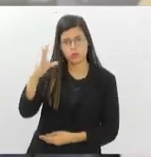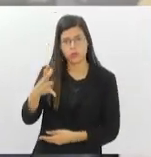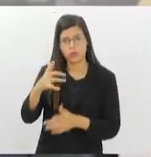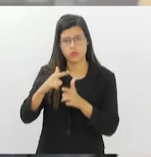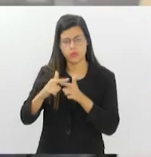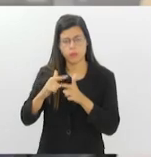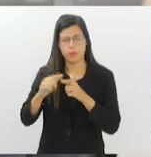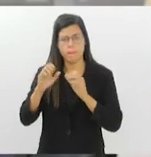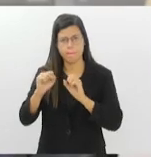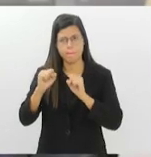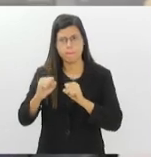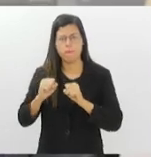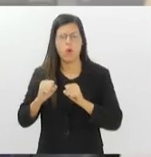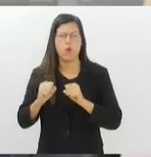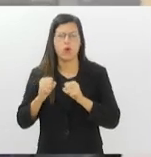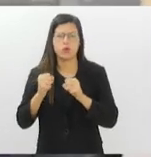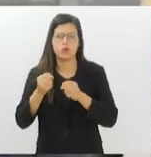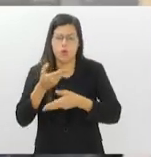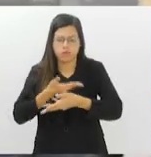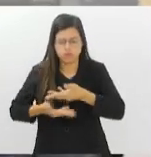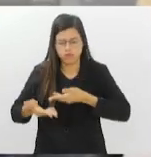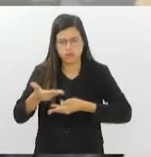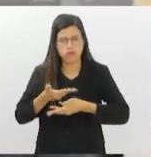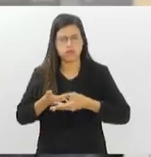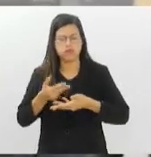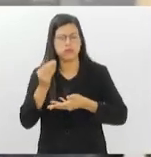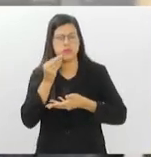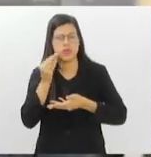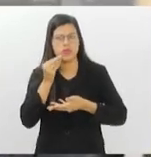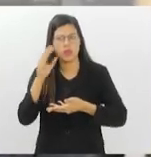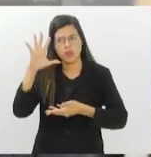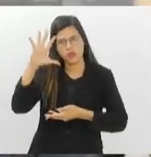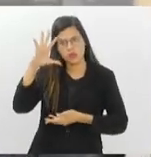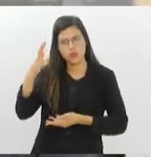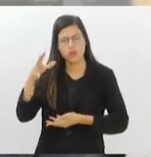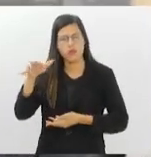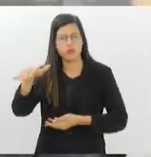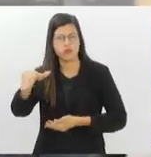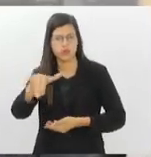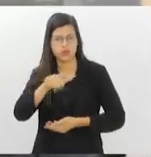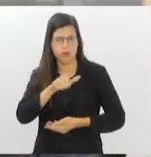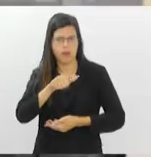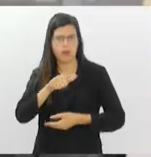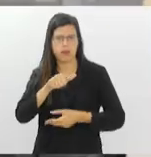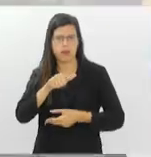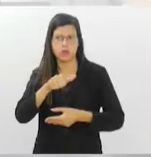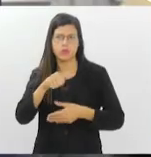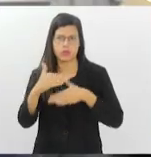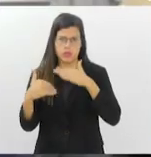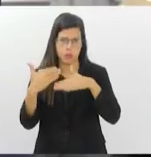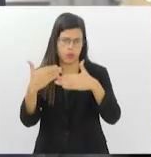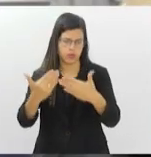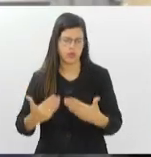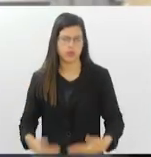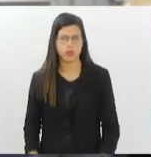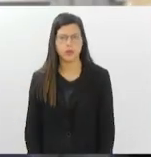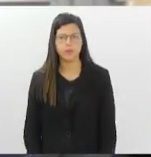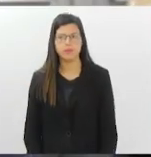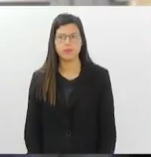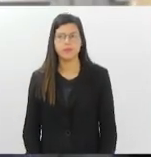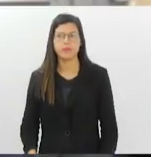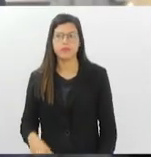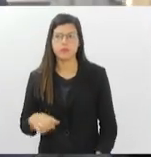fato se envolver na medida em que são eh mencionados dentro dessa desse processo conflito só vai ser